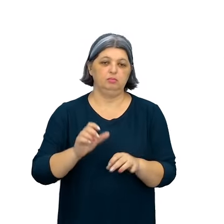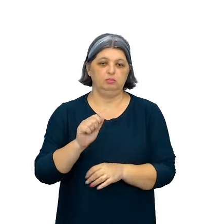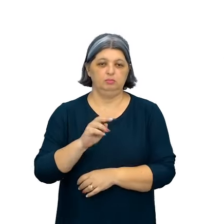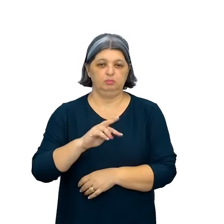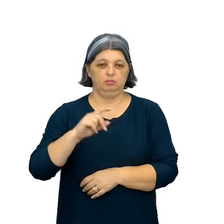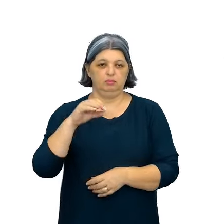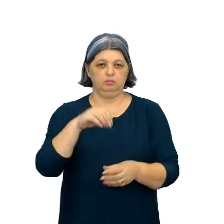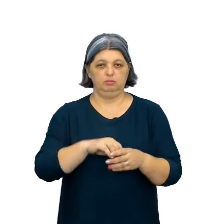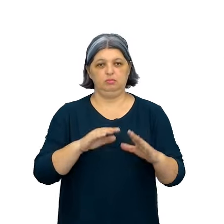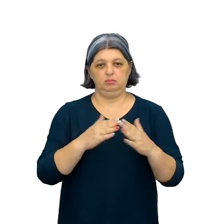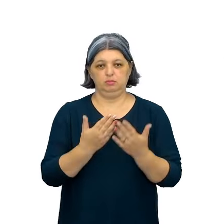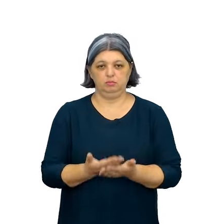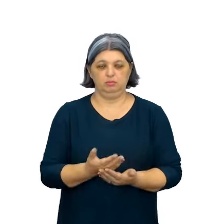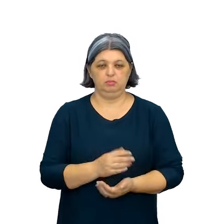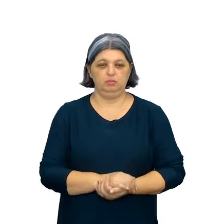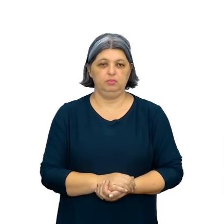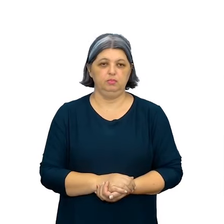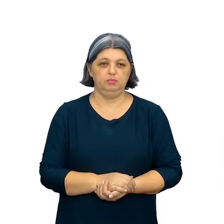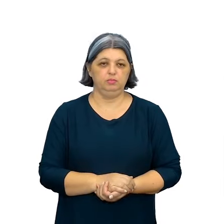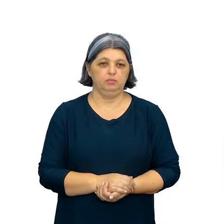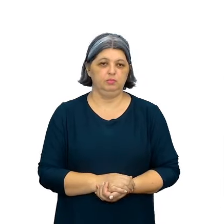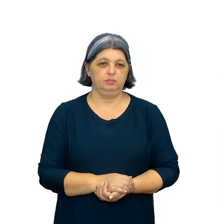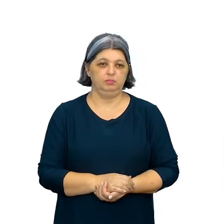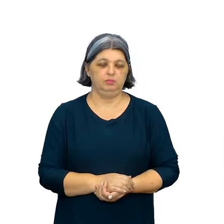da TPC da escola. Muito bem.